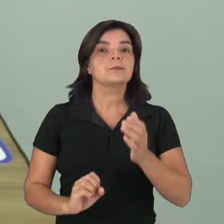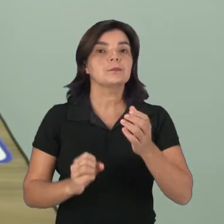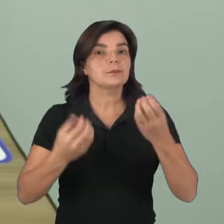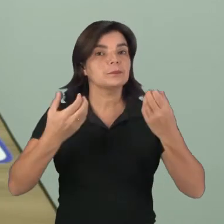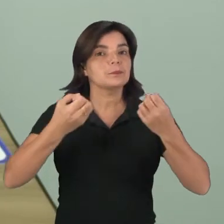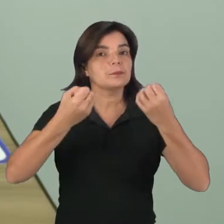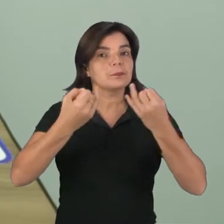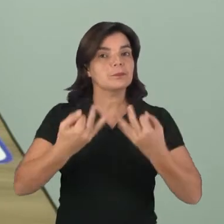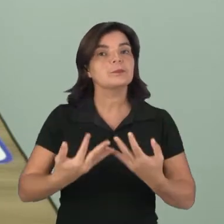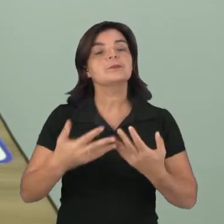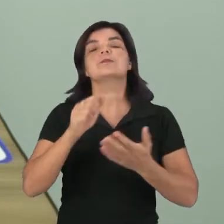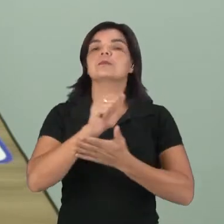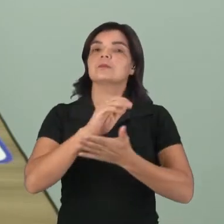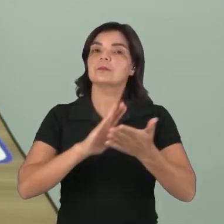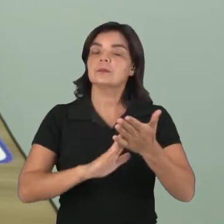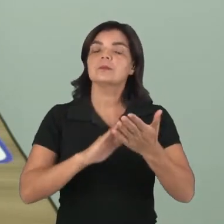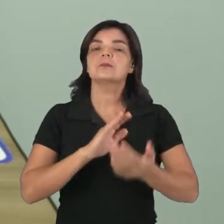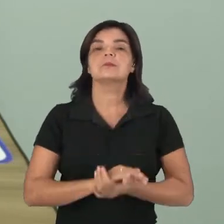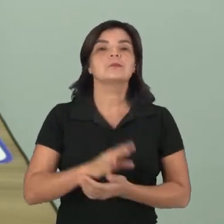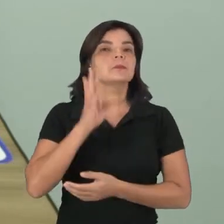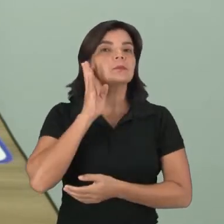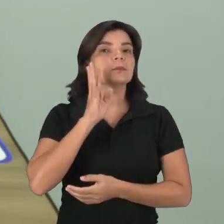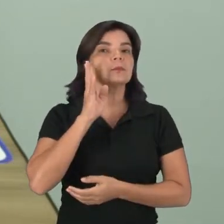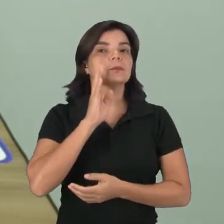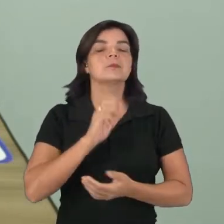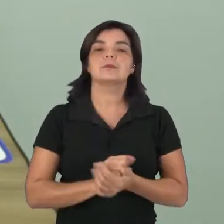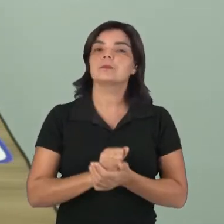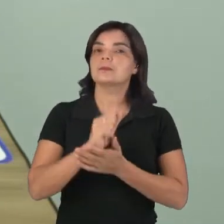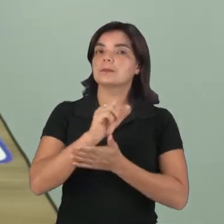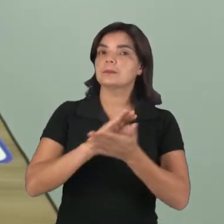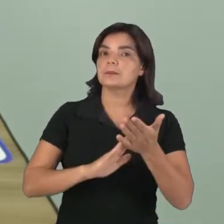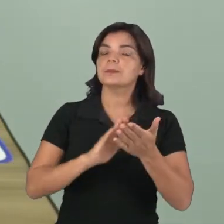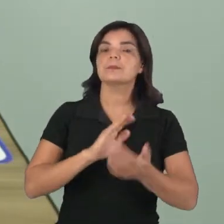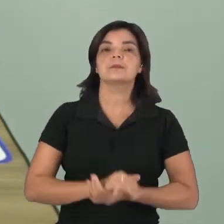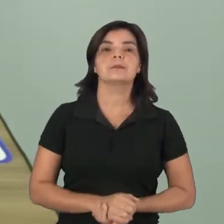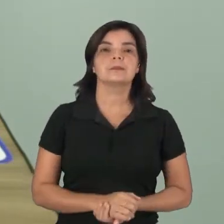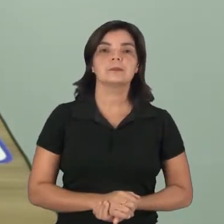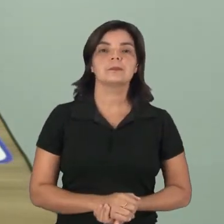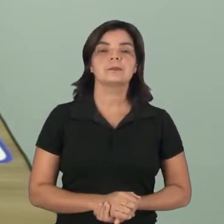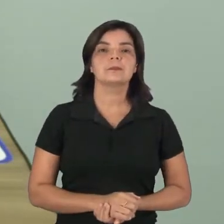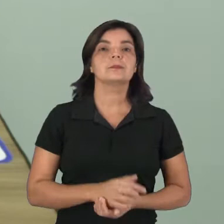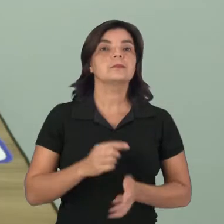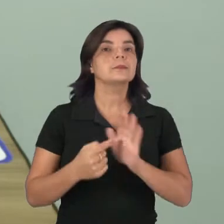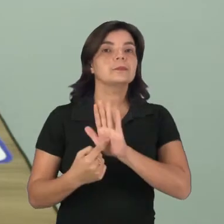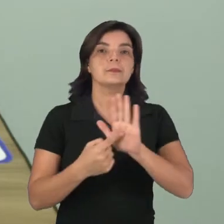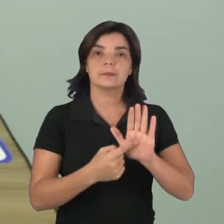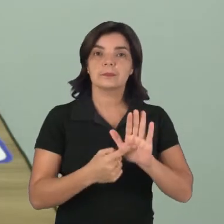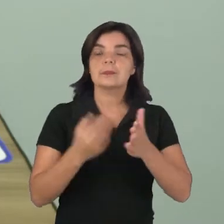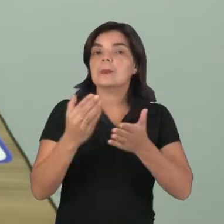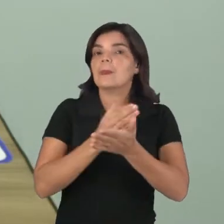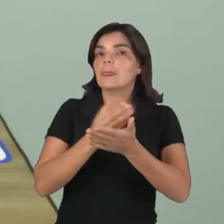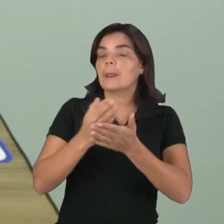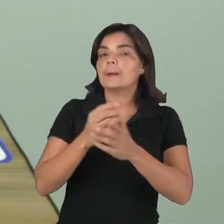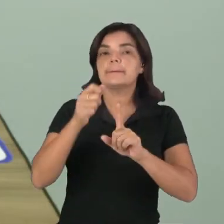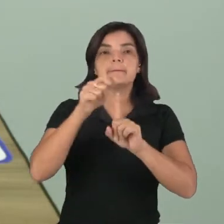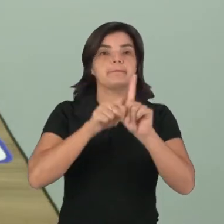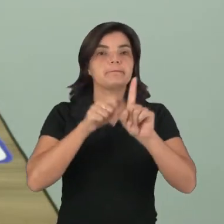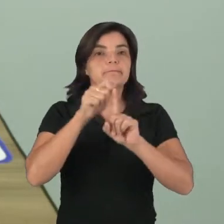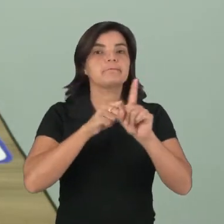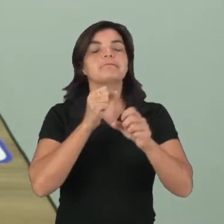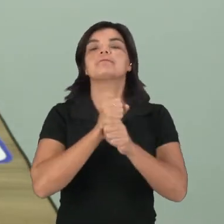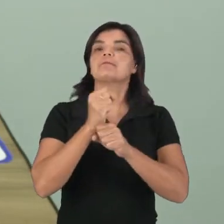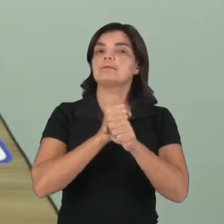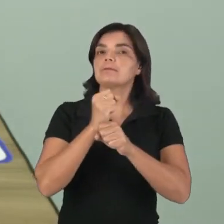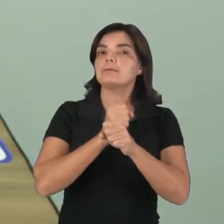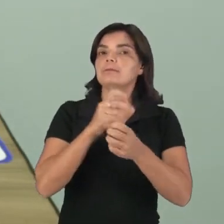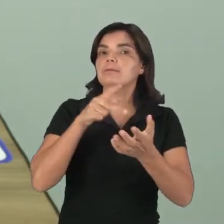realizar uma atividade e nesta atividade vai aparecer alguns meses